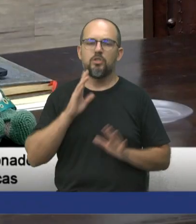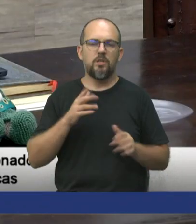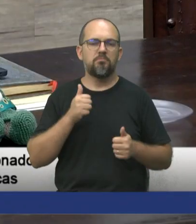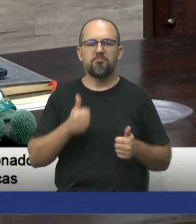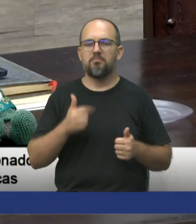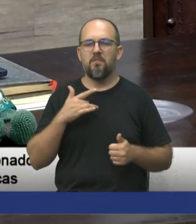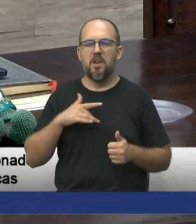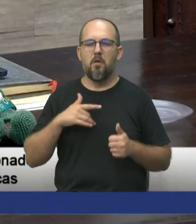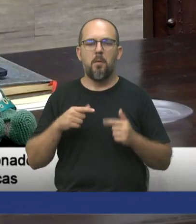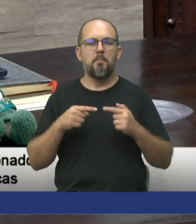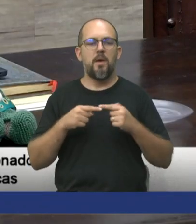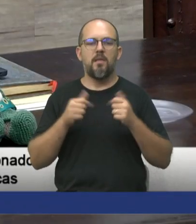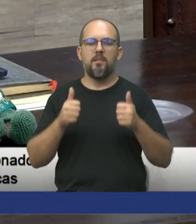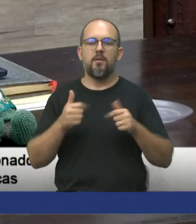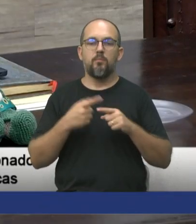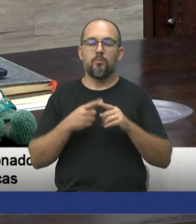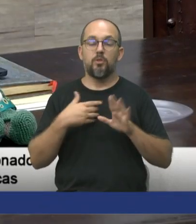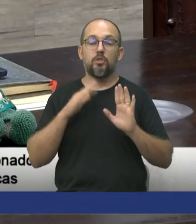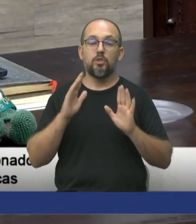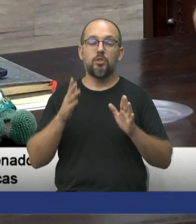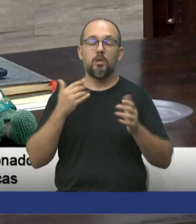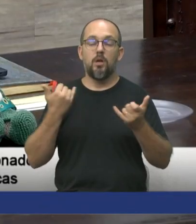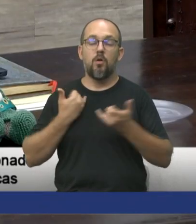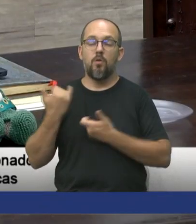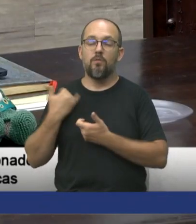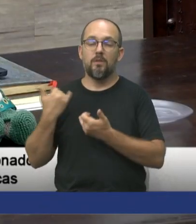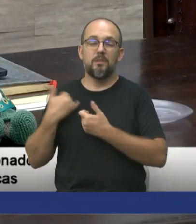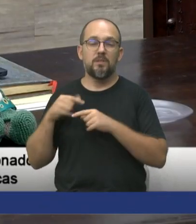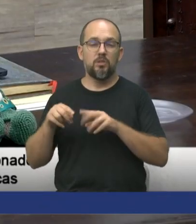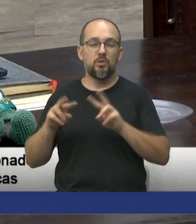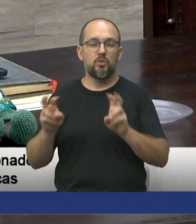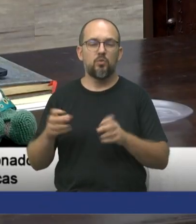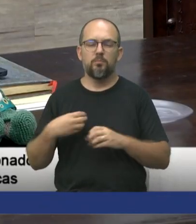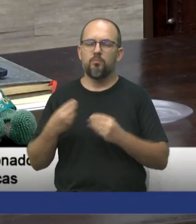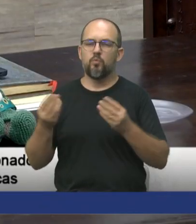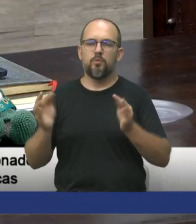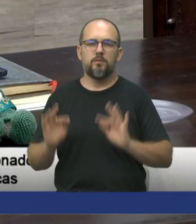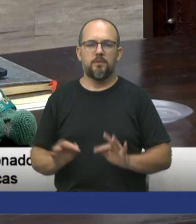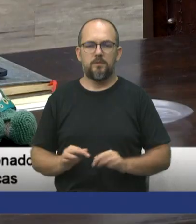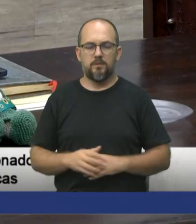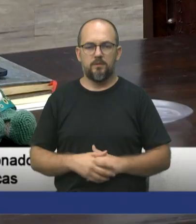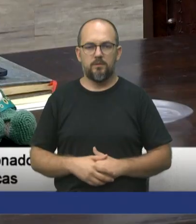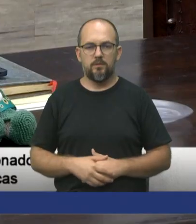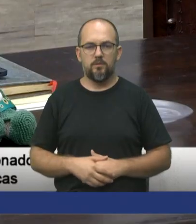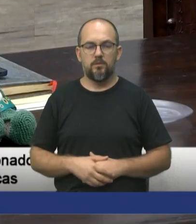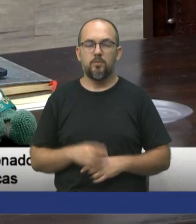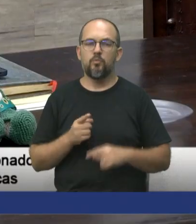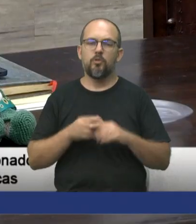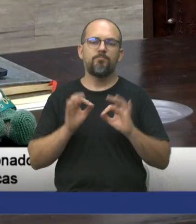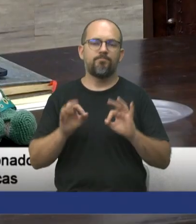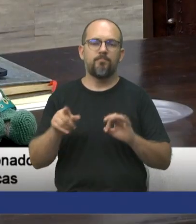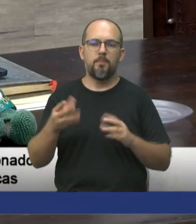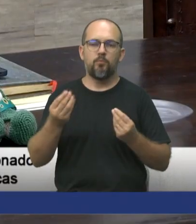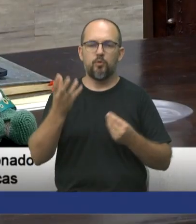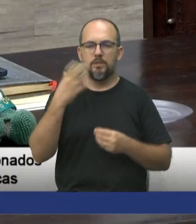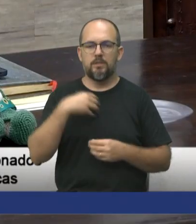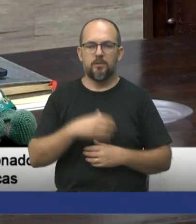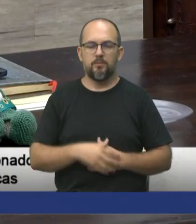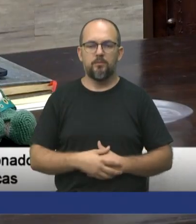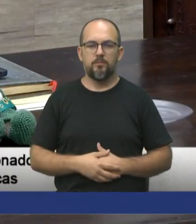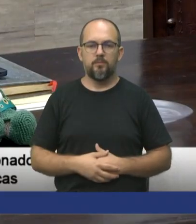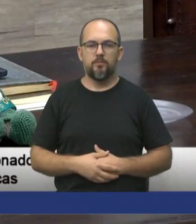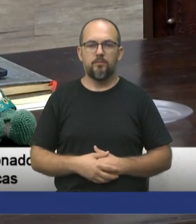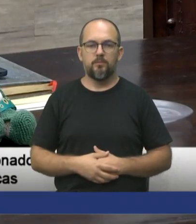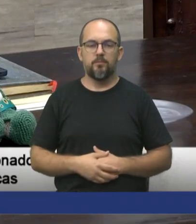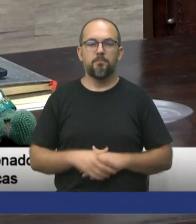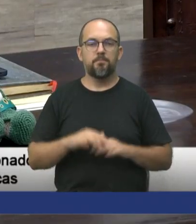o mandato, porque o que eu já escutei disso, eu fiquei muito feliz, porque realmente isso é muito sério. Nós